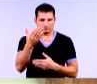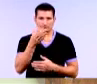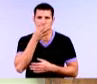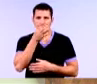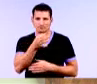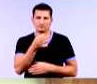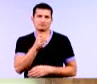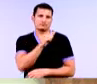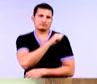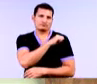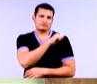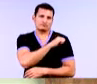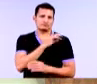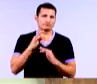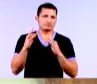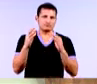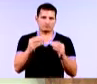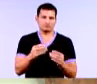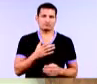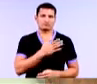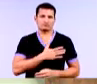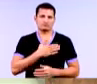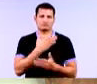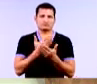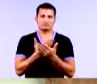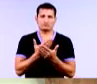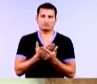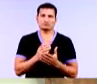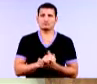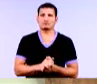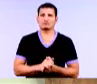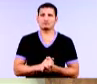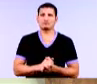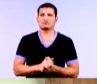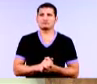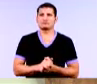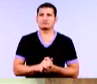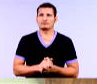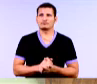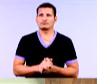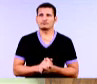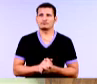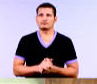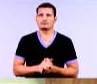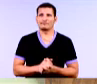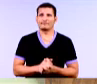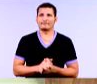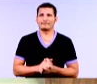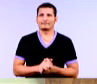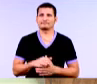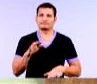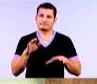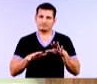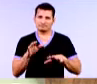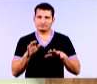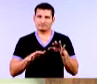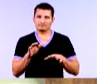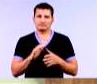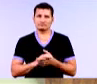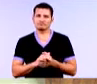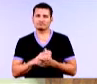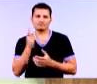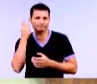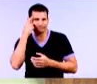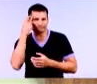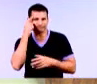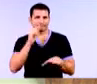todos vocês aí que estão gostando da aula. E assim, gente, é uma coisa, né? Às vezes a gente olha assim para a programação,